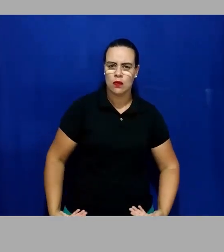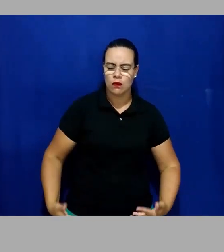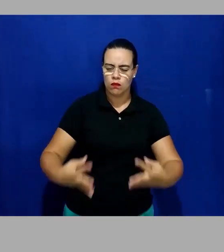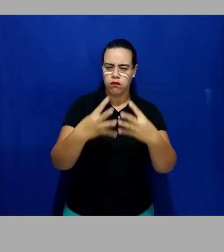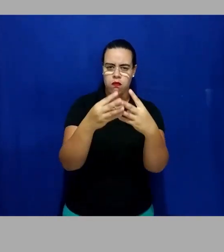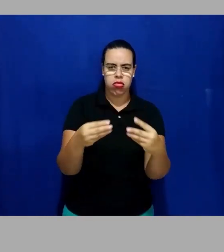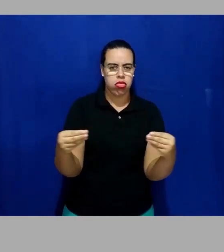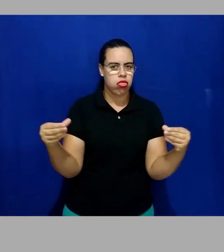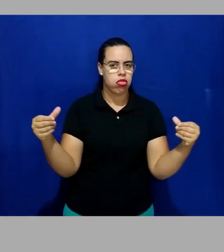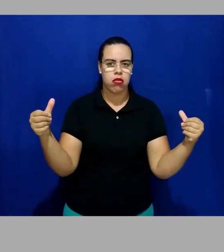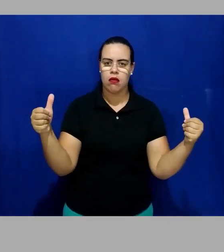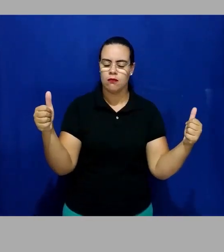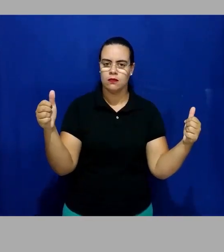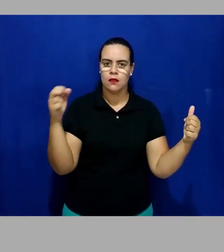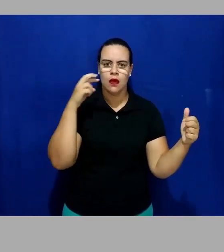devastadas.